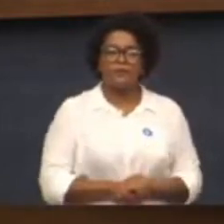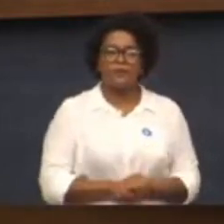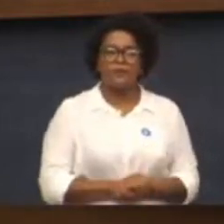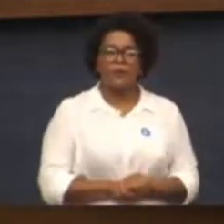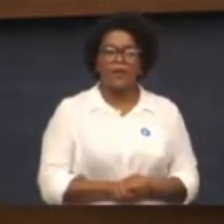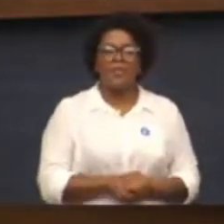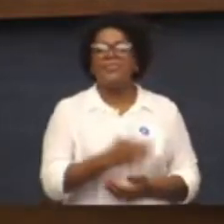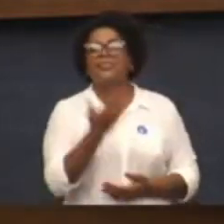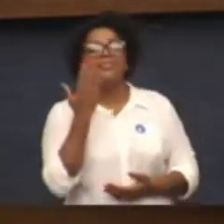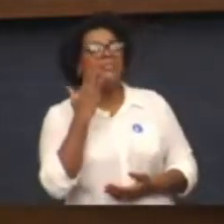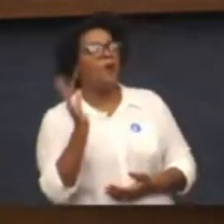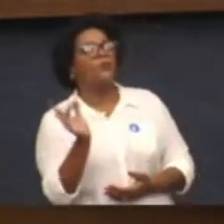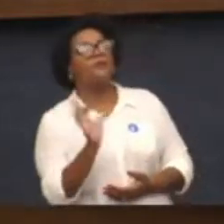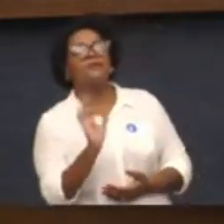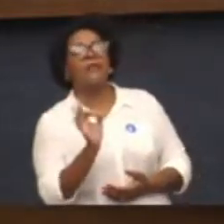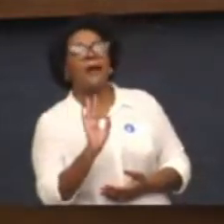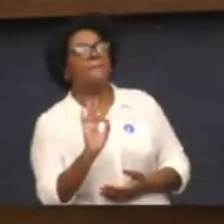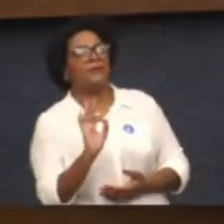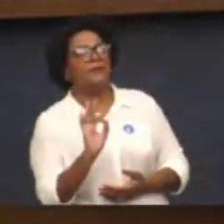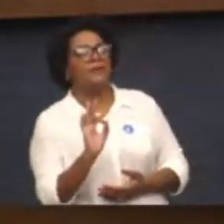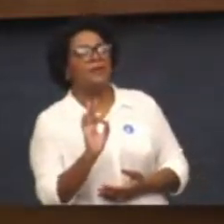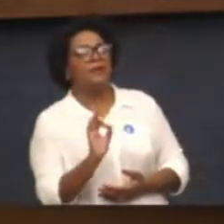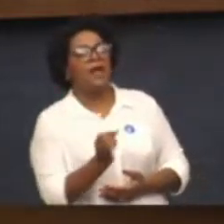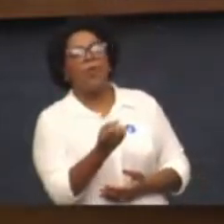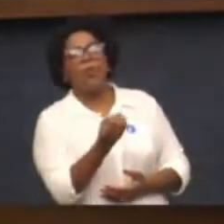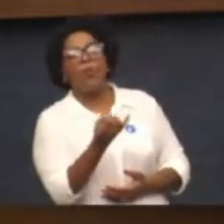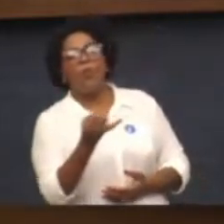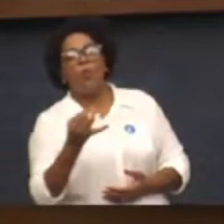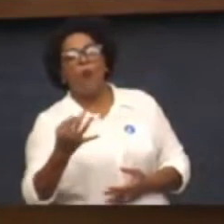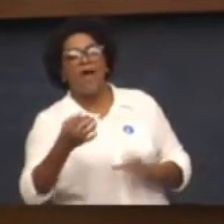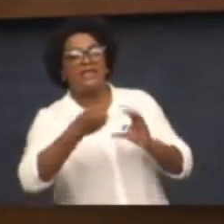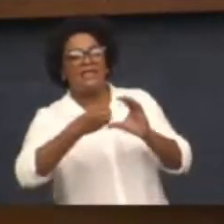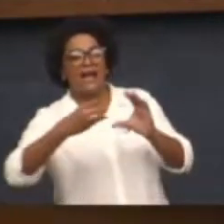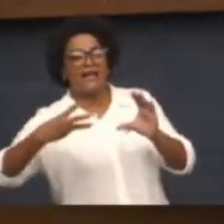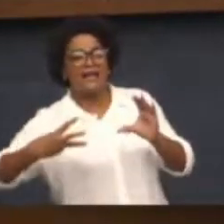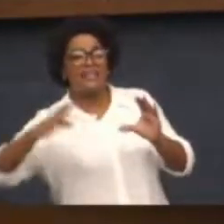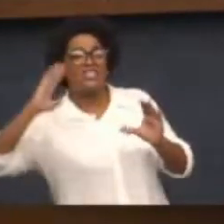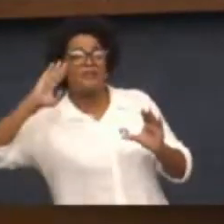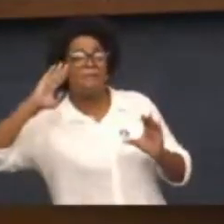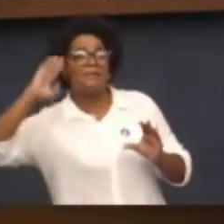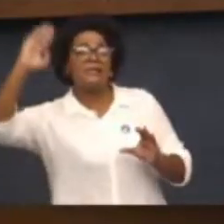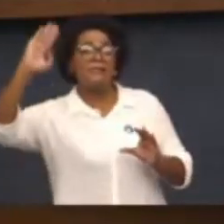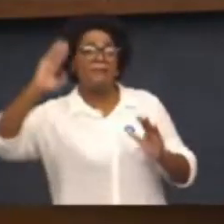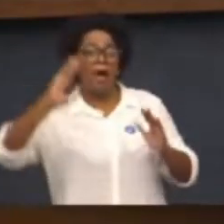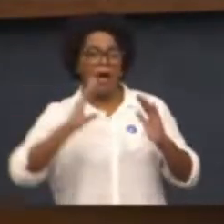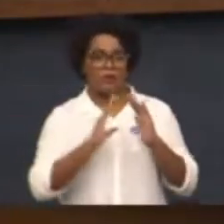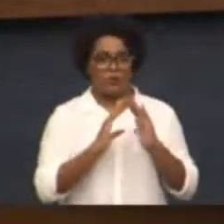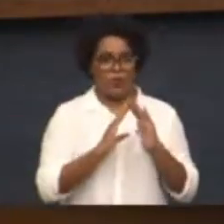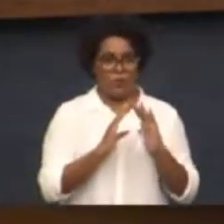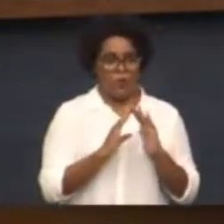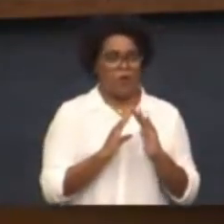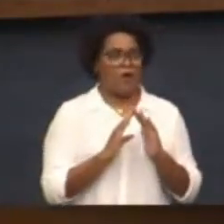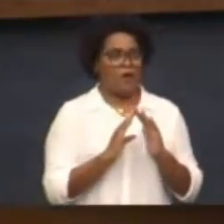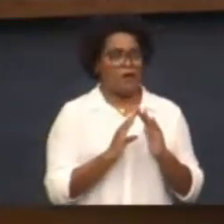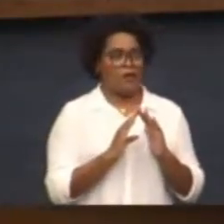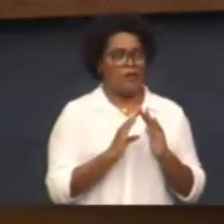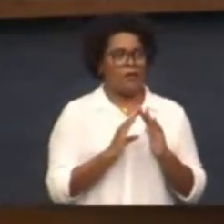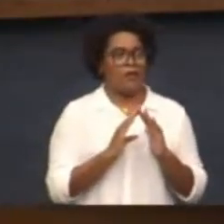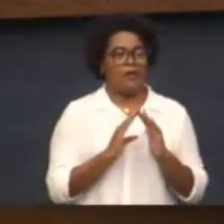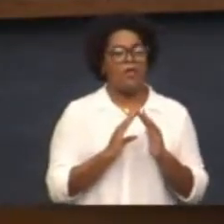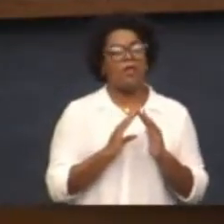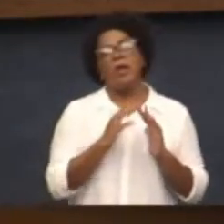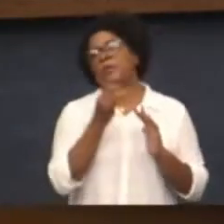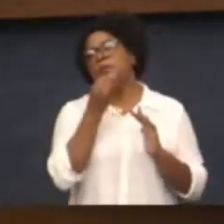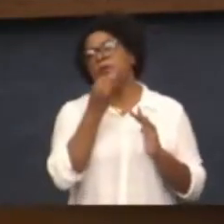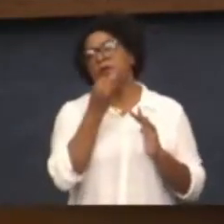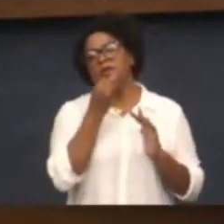tinha conhecimento efetivamente de quais eram as características do imóvel. É como se você fosse comprar e vender um imóvel, você